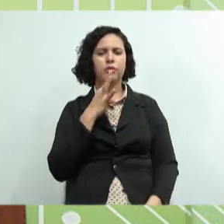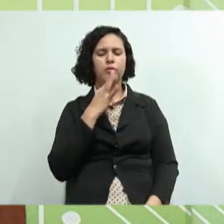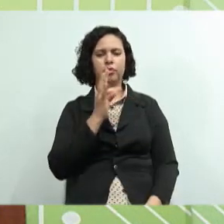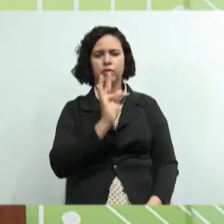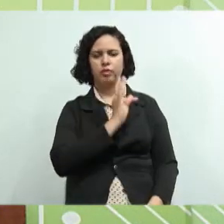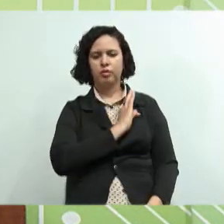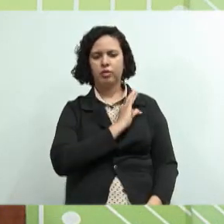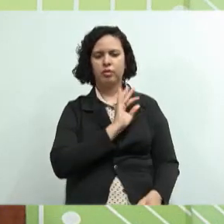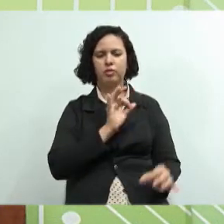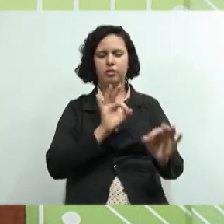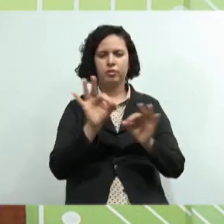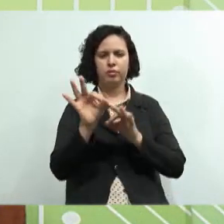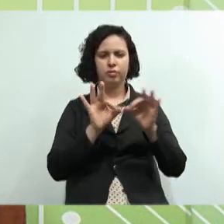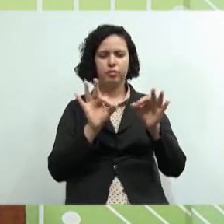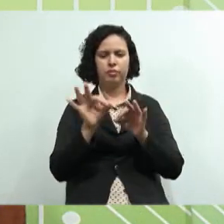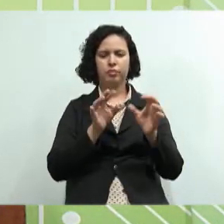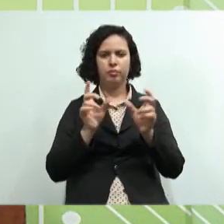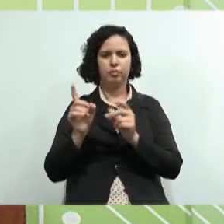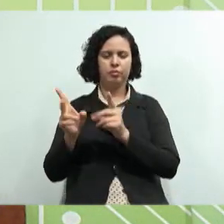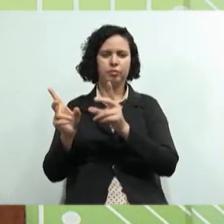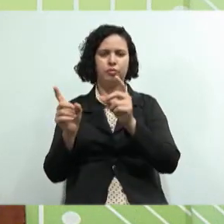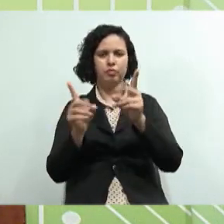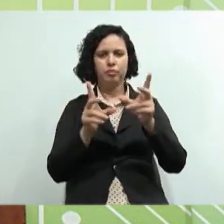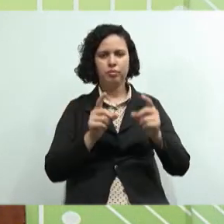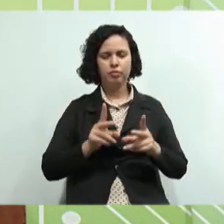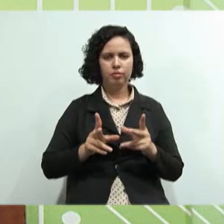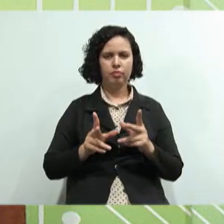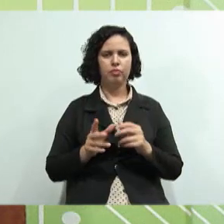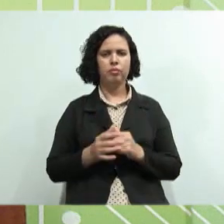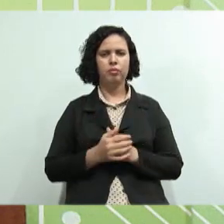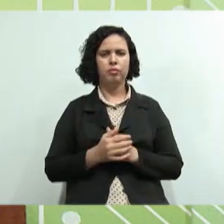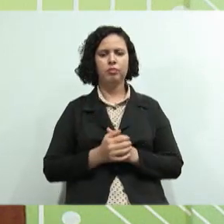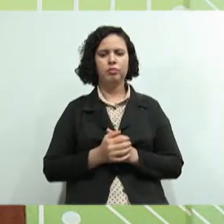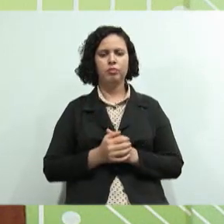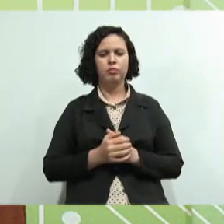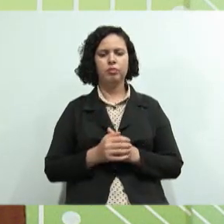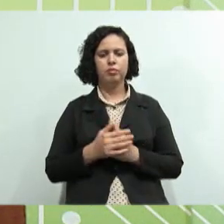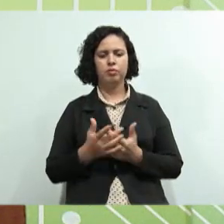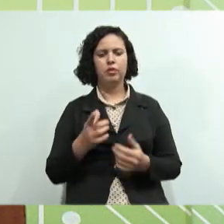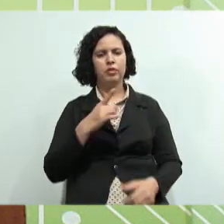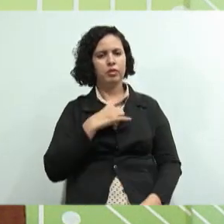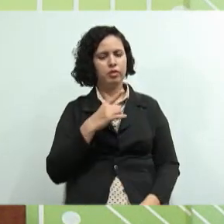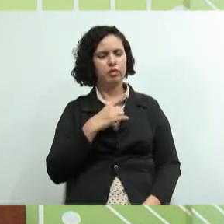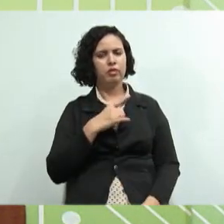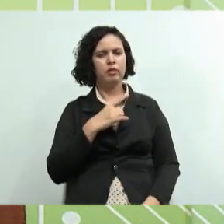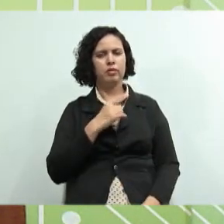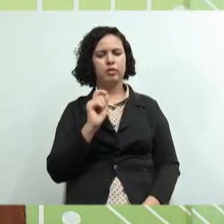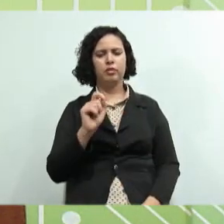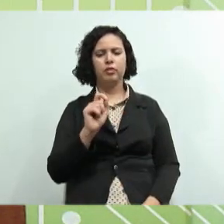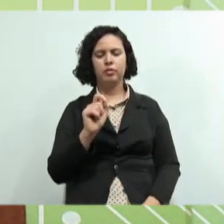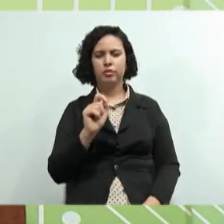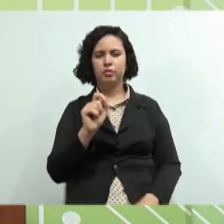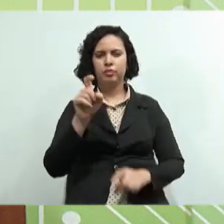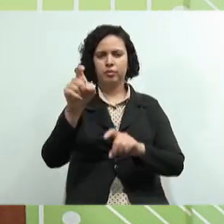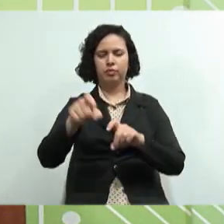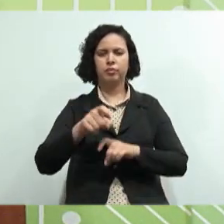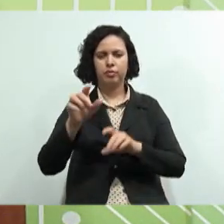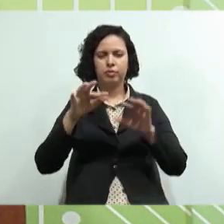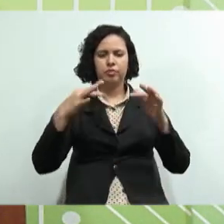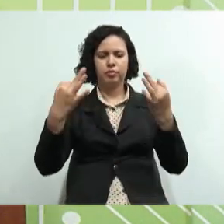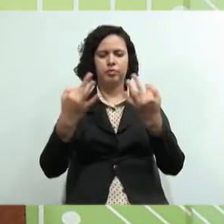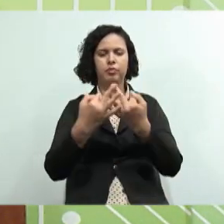os mercados de comercialização da produção agrícola. Então faz muito sentido que a agricultura familiar